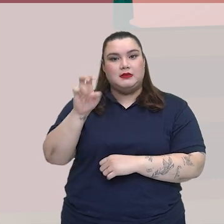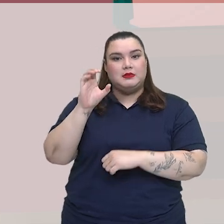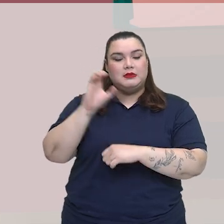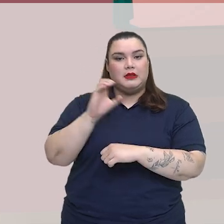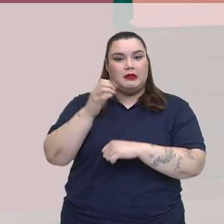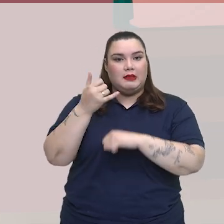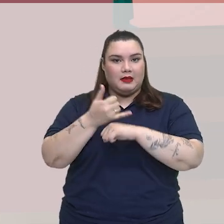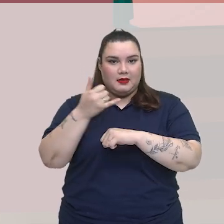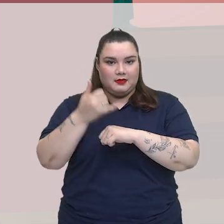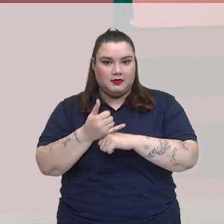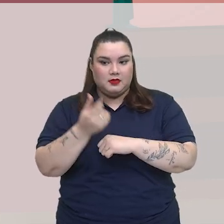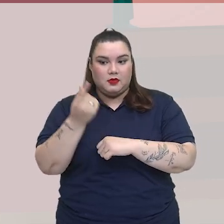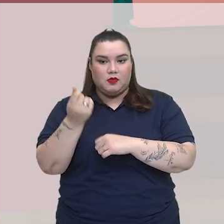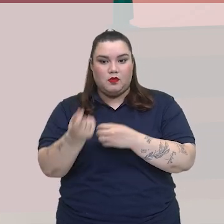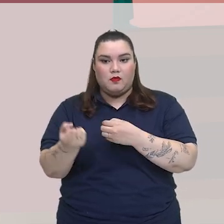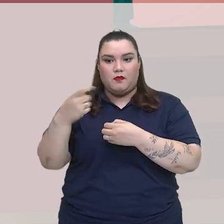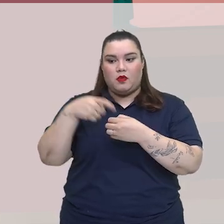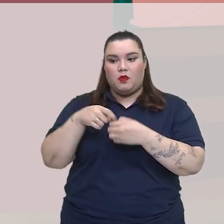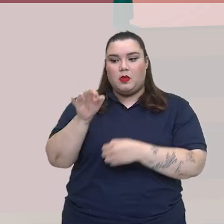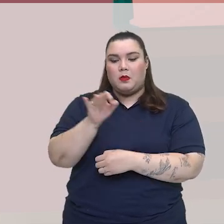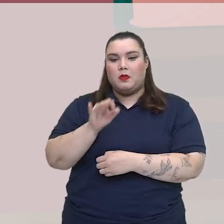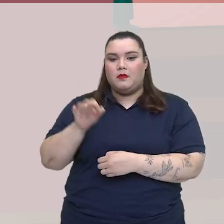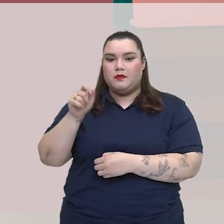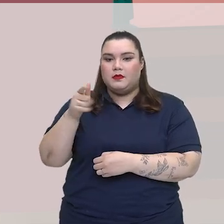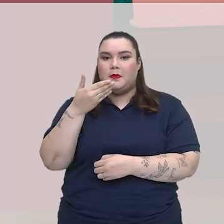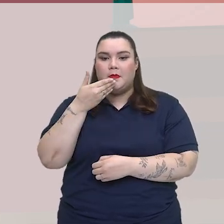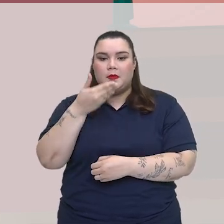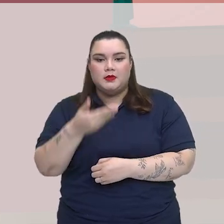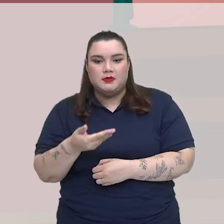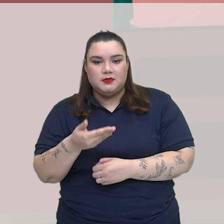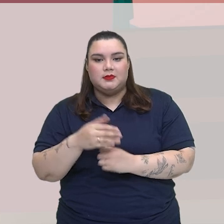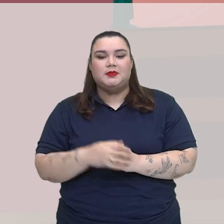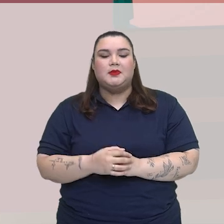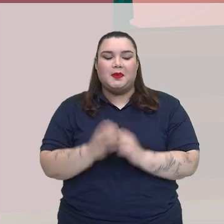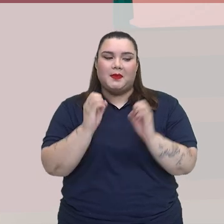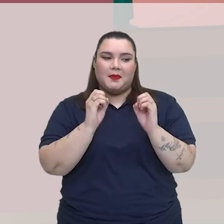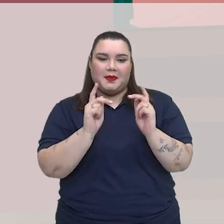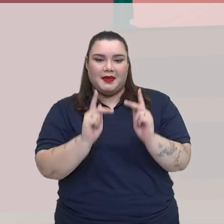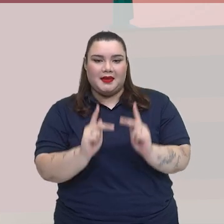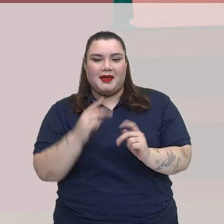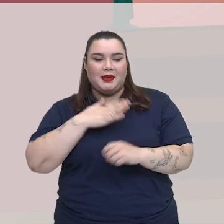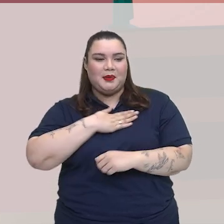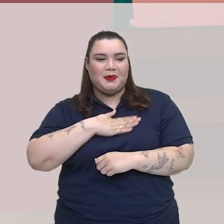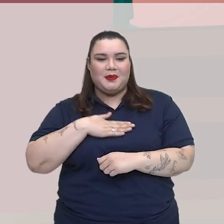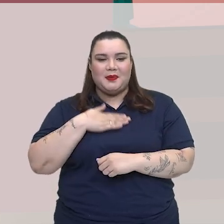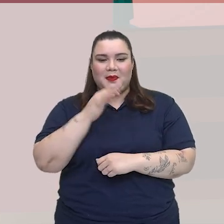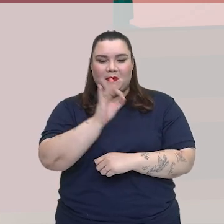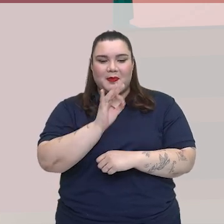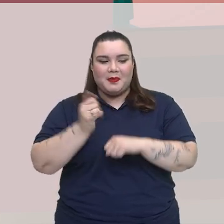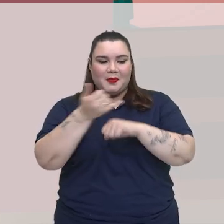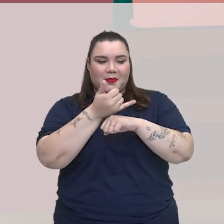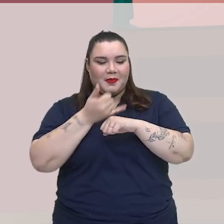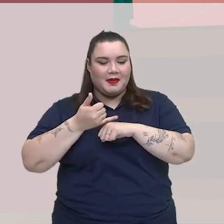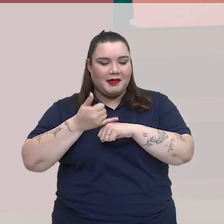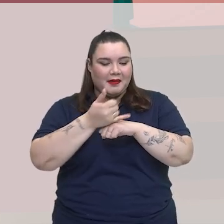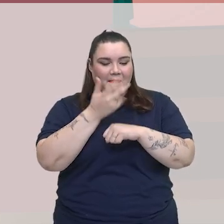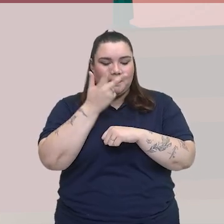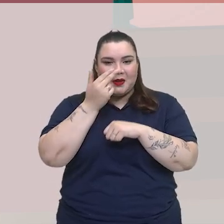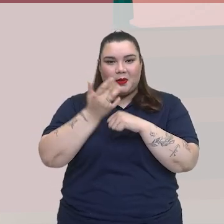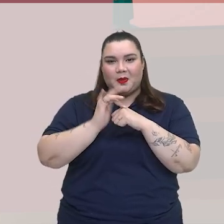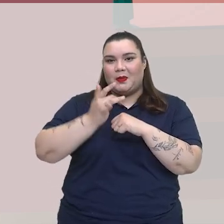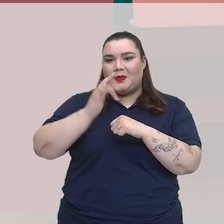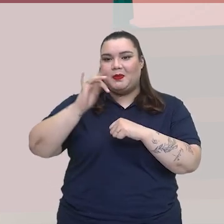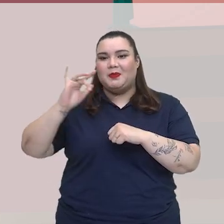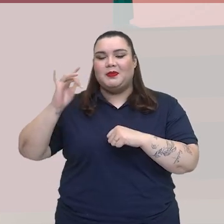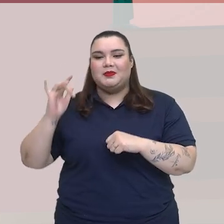6,75. O troco será em moedas, como você pediu. Sim, senhor. Adoro moedas, elas parecem pequenos